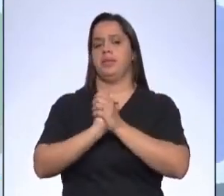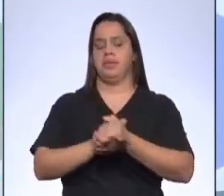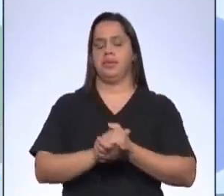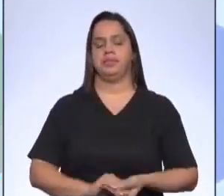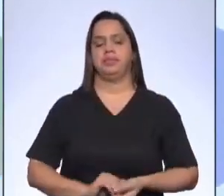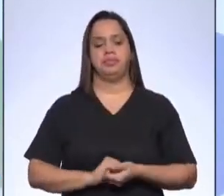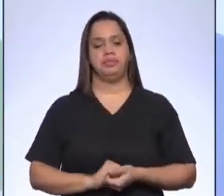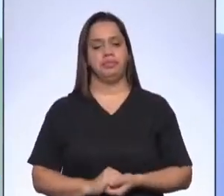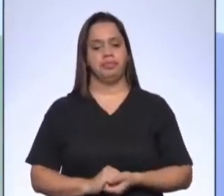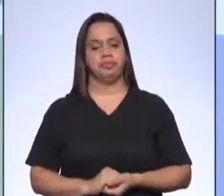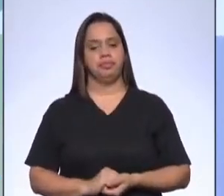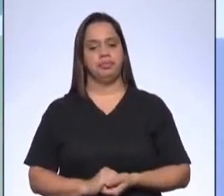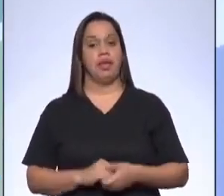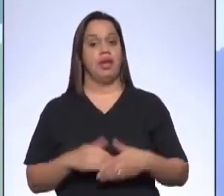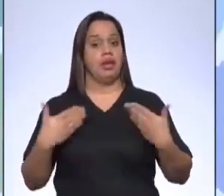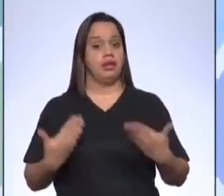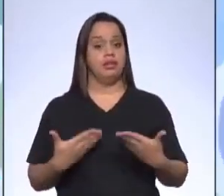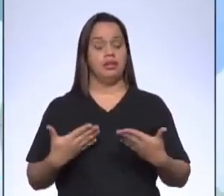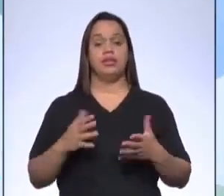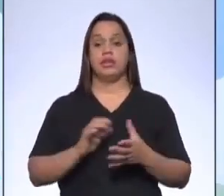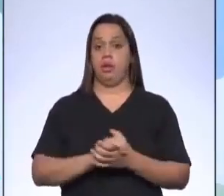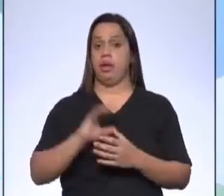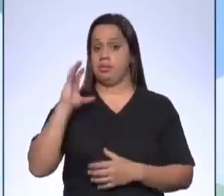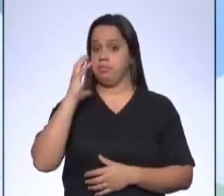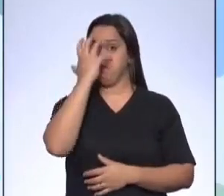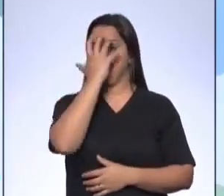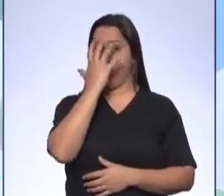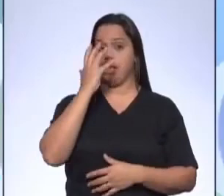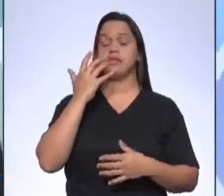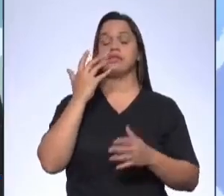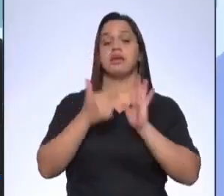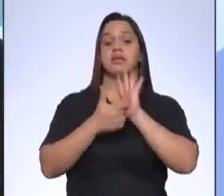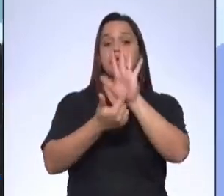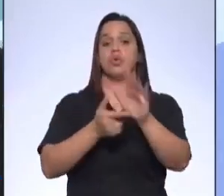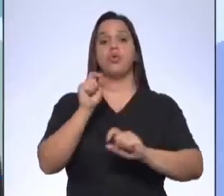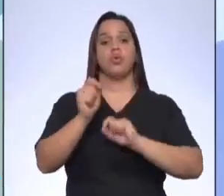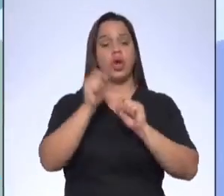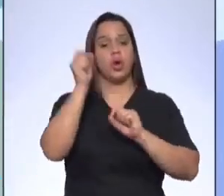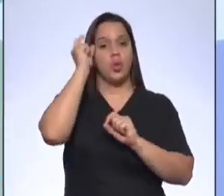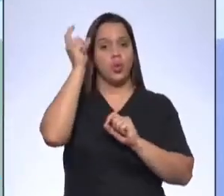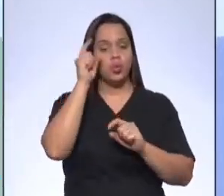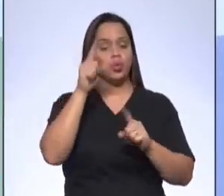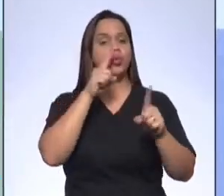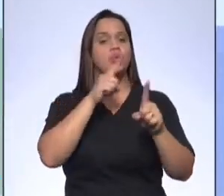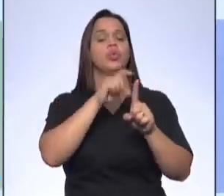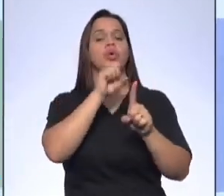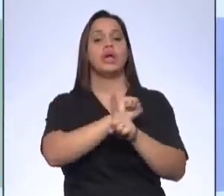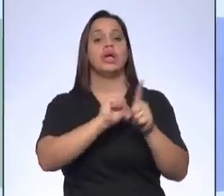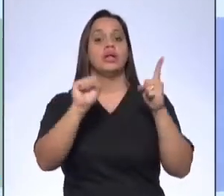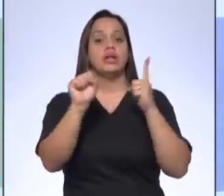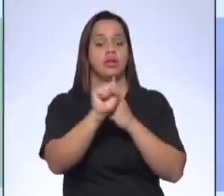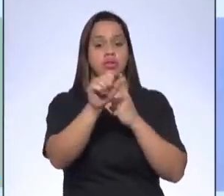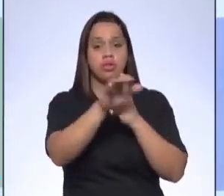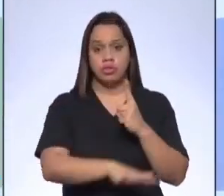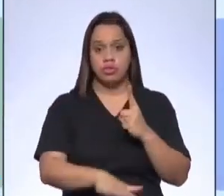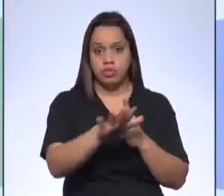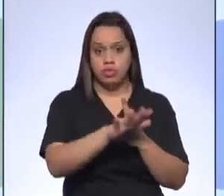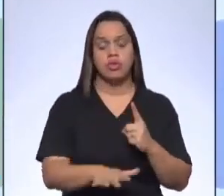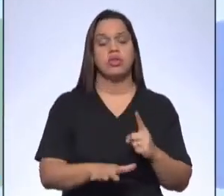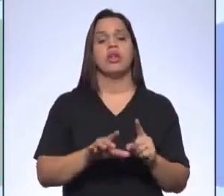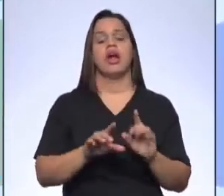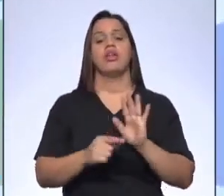máscaras, claro, elas representam a cultura, a manifestação simbólica de cada povo. Vocês estão